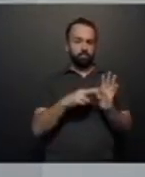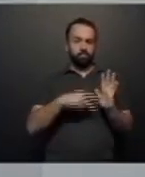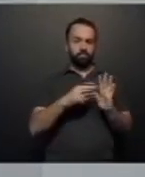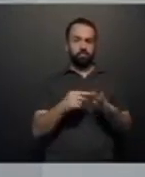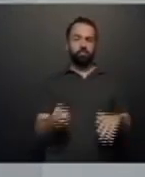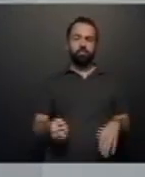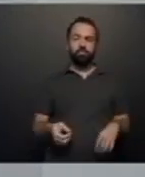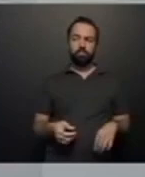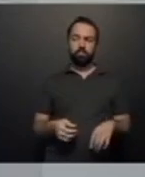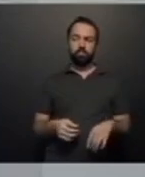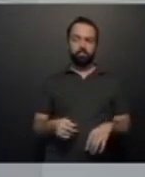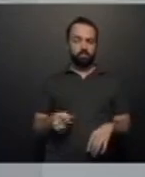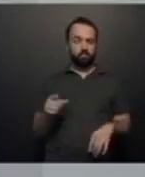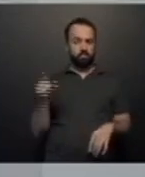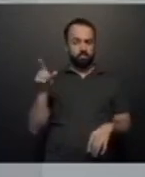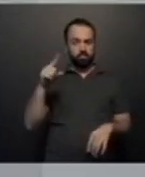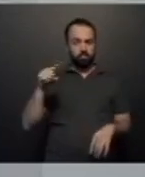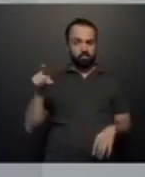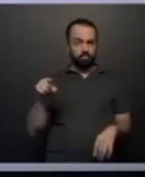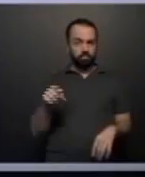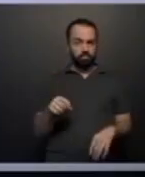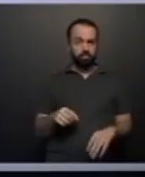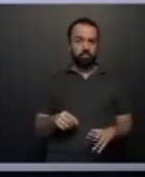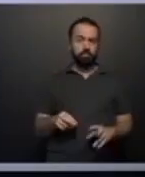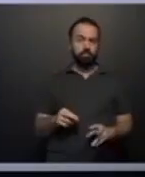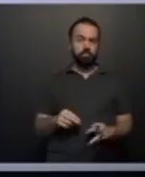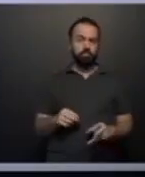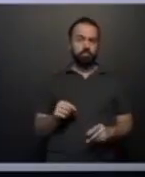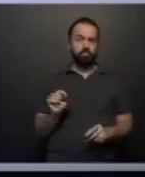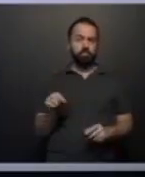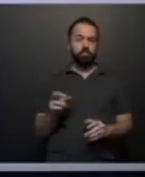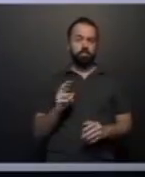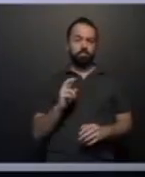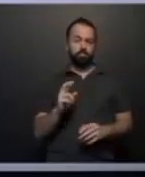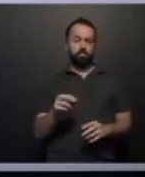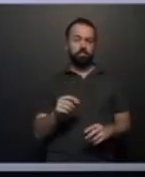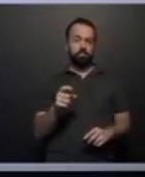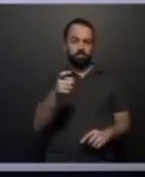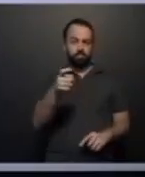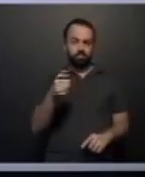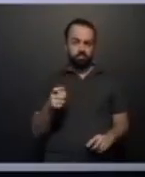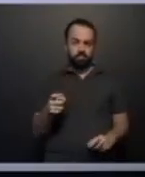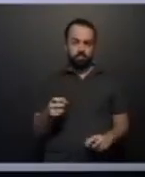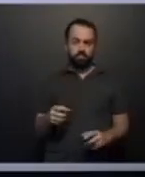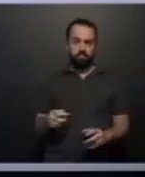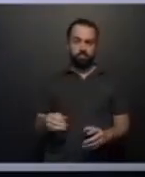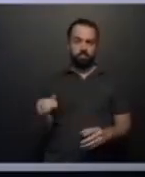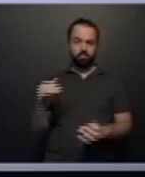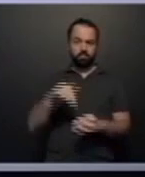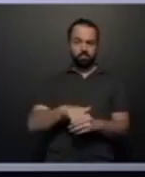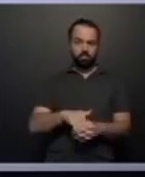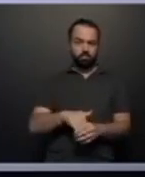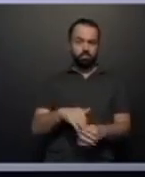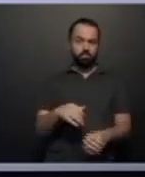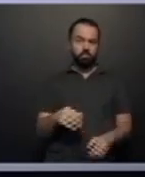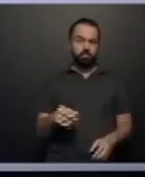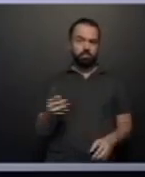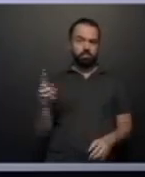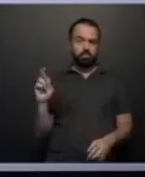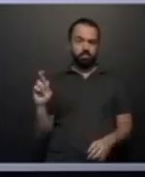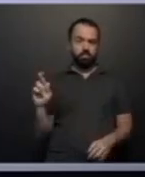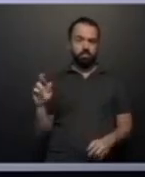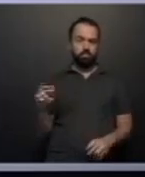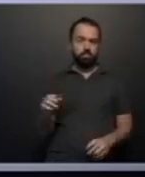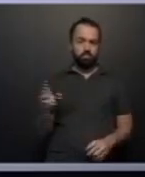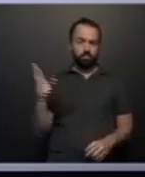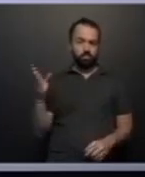apresentado? É o conjunto S, x pertence aos números naturais, tal